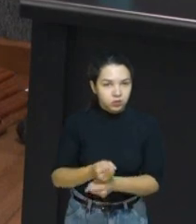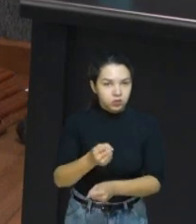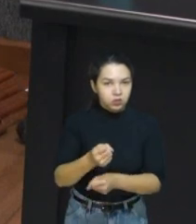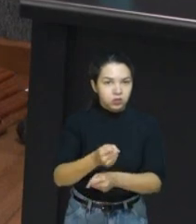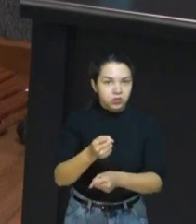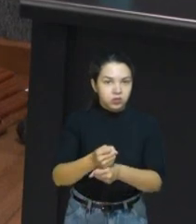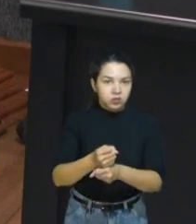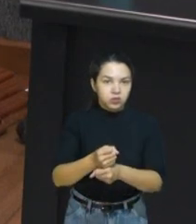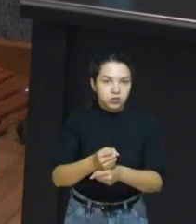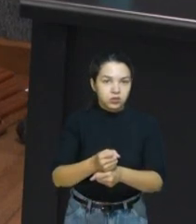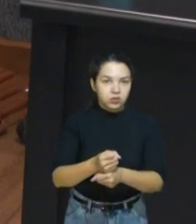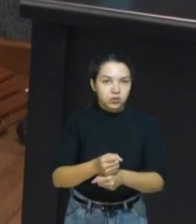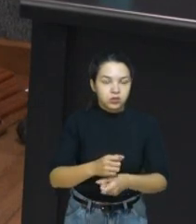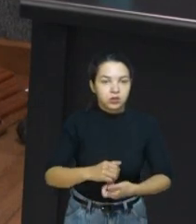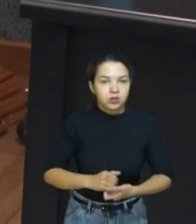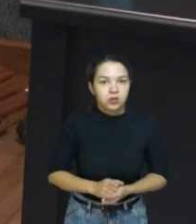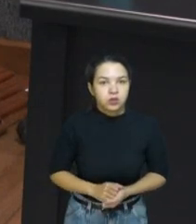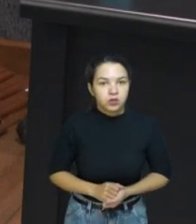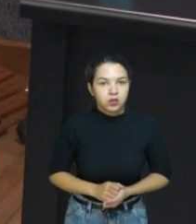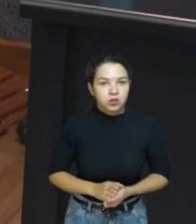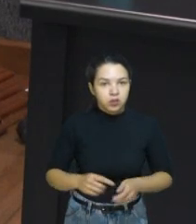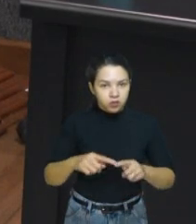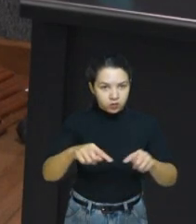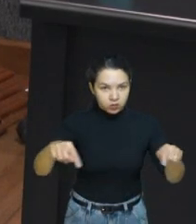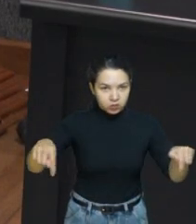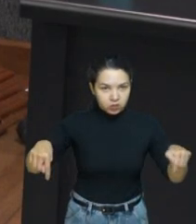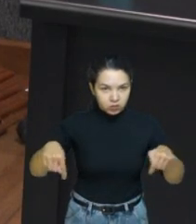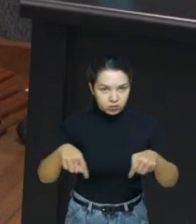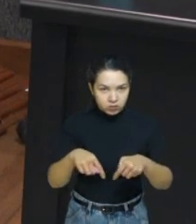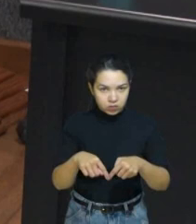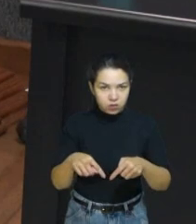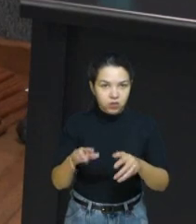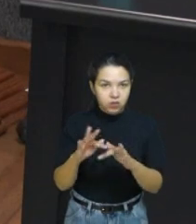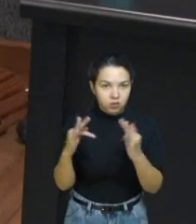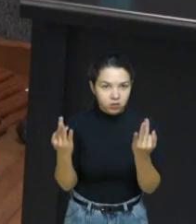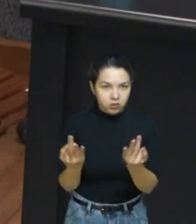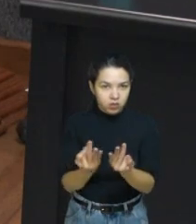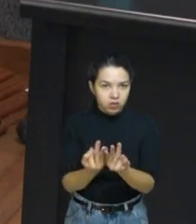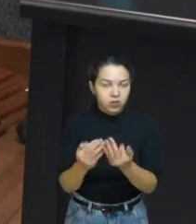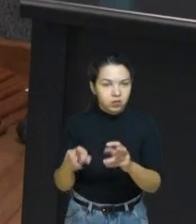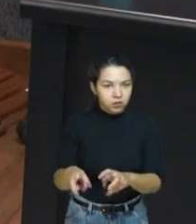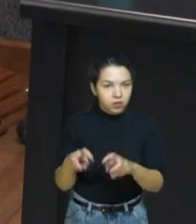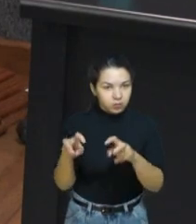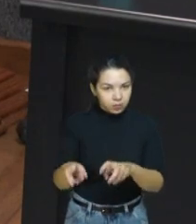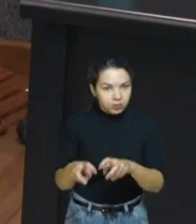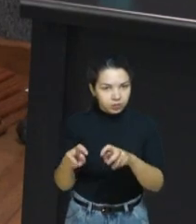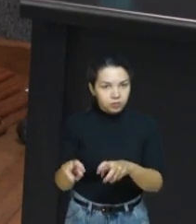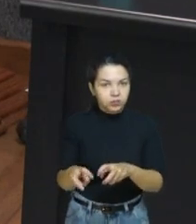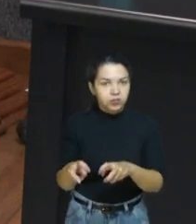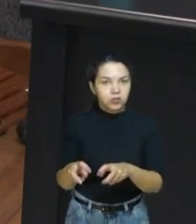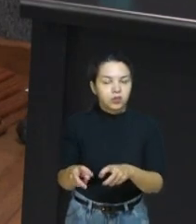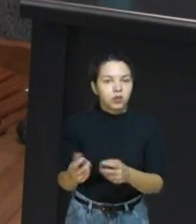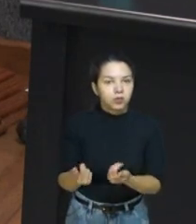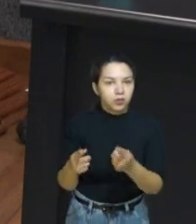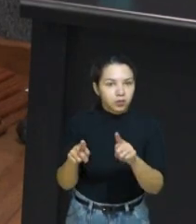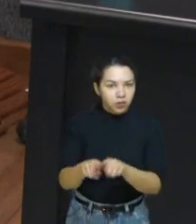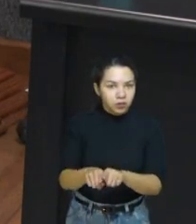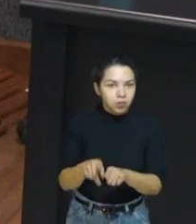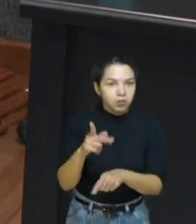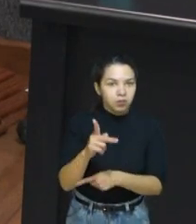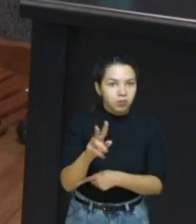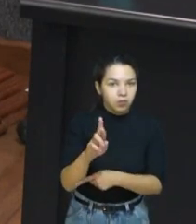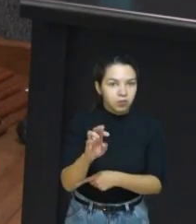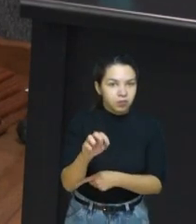área, uma restauração de uma área numa pequena propriedade agrícola de alguma família agricultora, em parceria com a Premave,